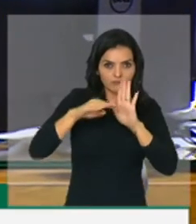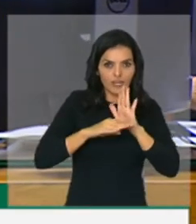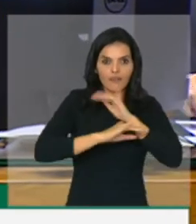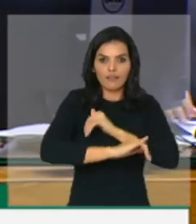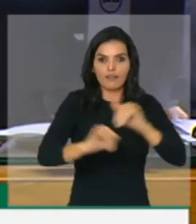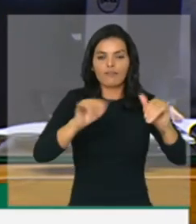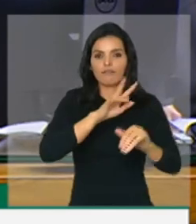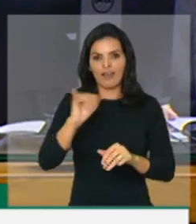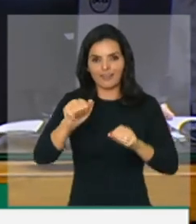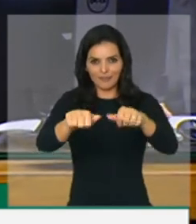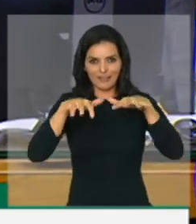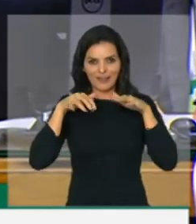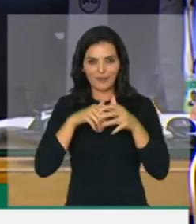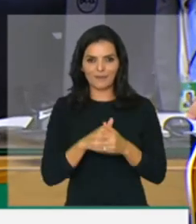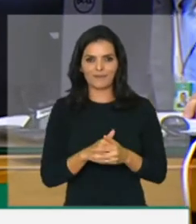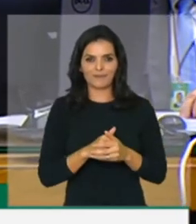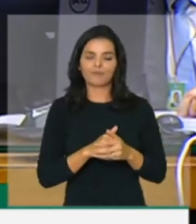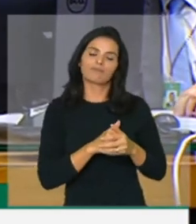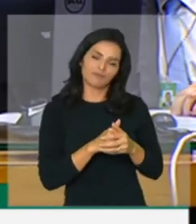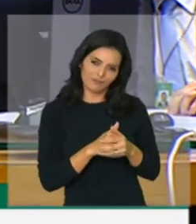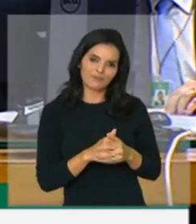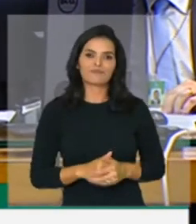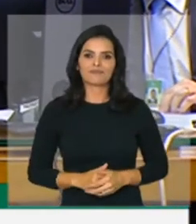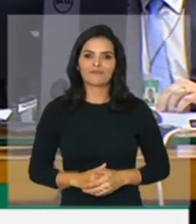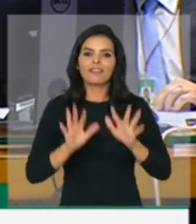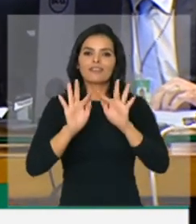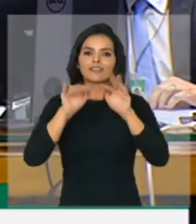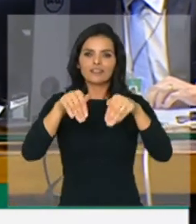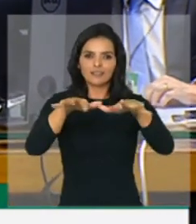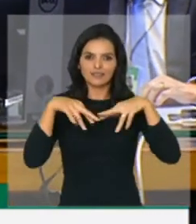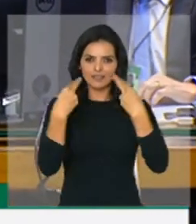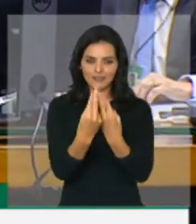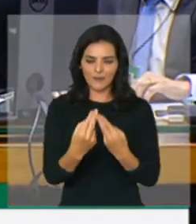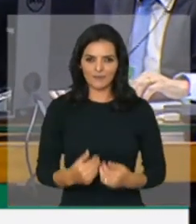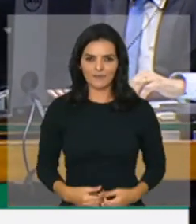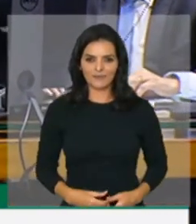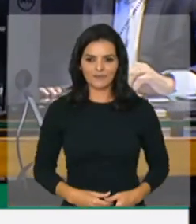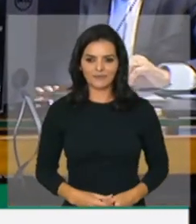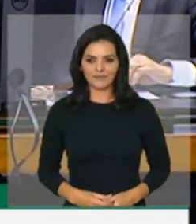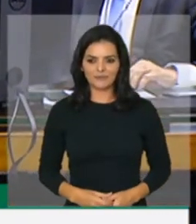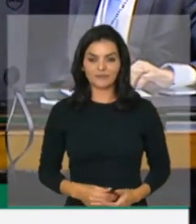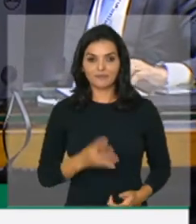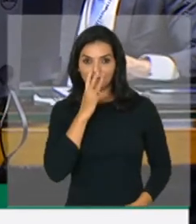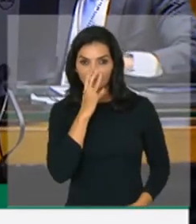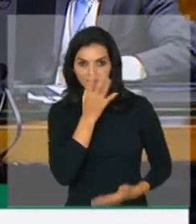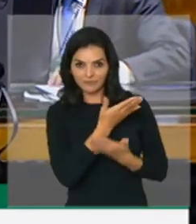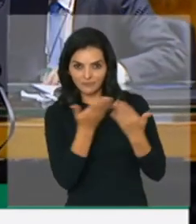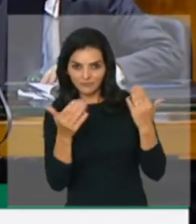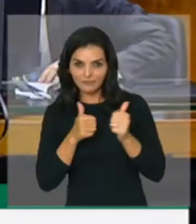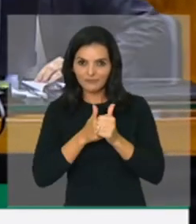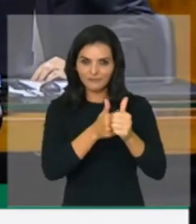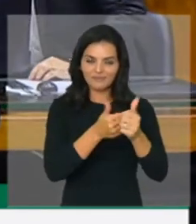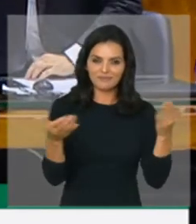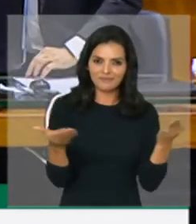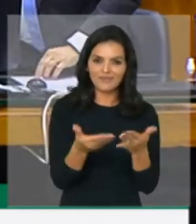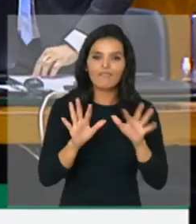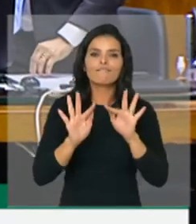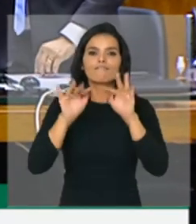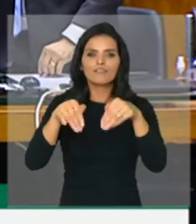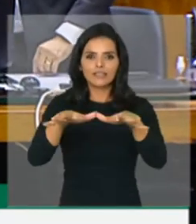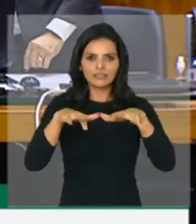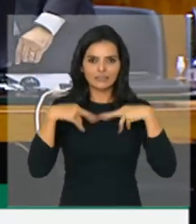divulgados ao plenário, nos termos regimentais. Está encerrada a sessão. Bom, você que nos acompanhou até agora, termina